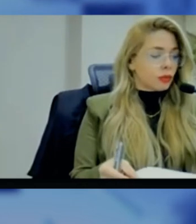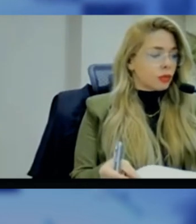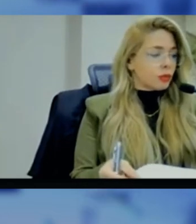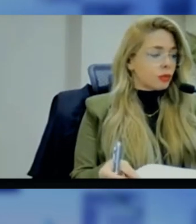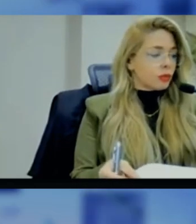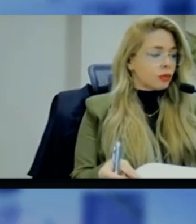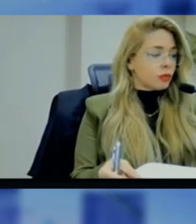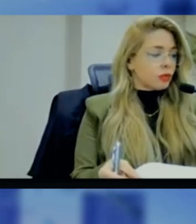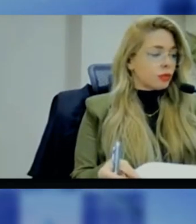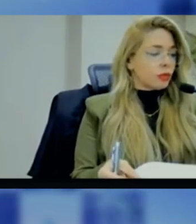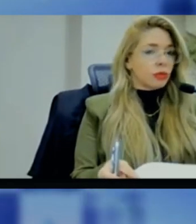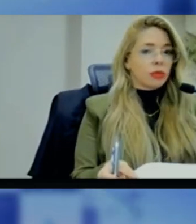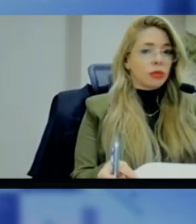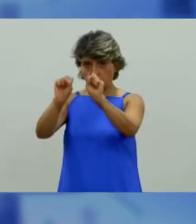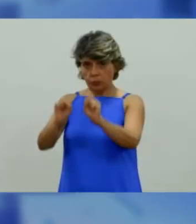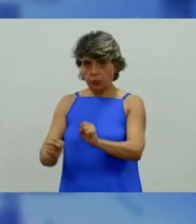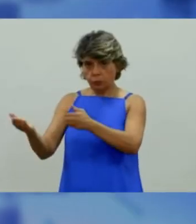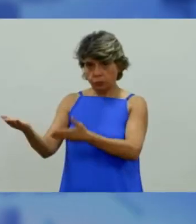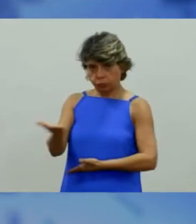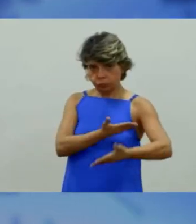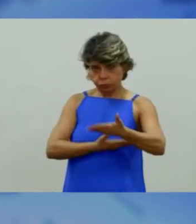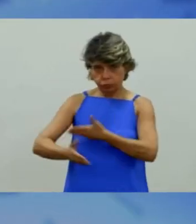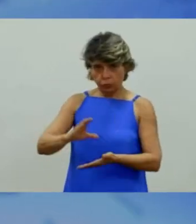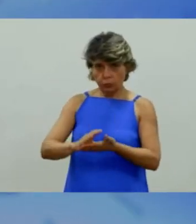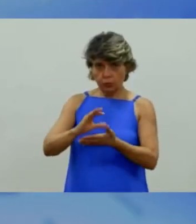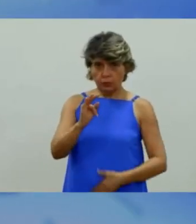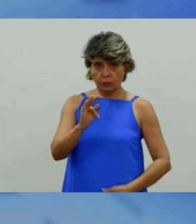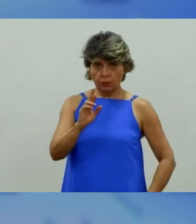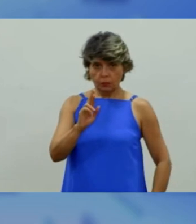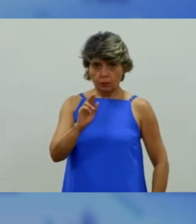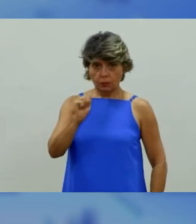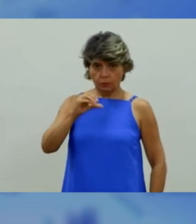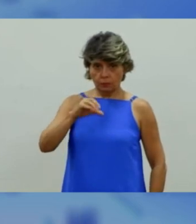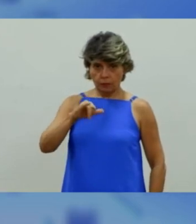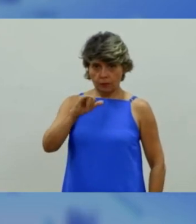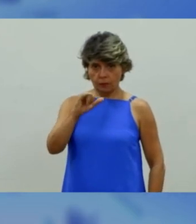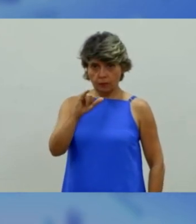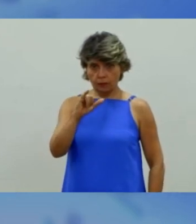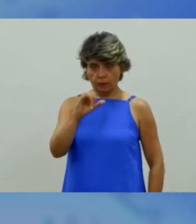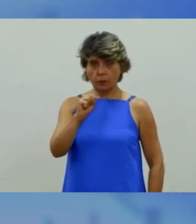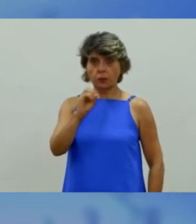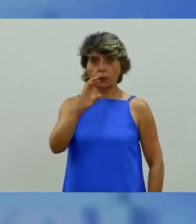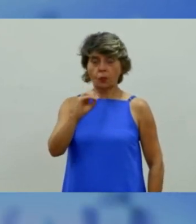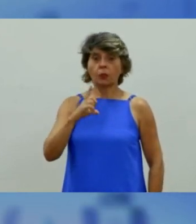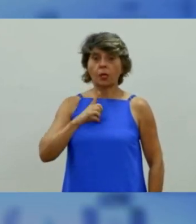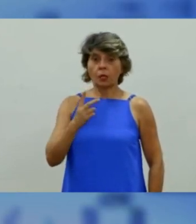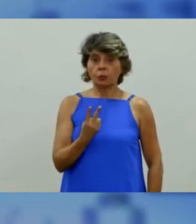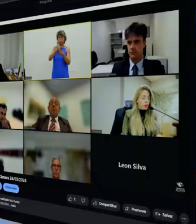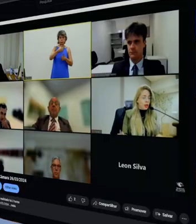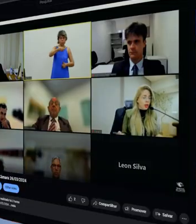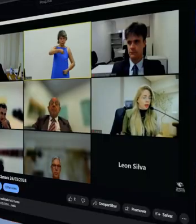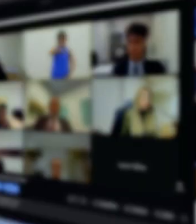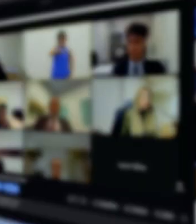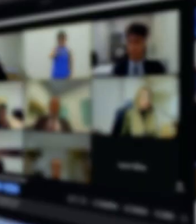plenária em substituição, Lorena Simão, enquanto que a intérprete, Vanusa de Oliveira, fez a tradução para a linguagem de sinais. A sessão foi